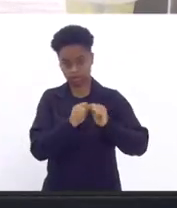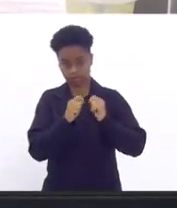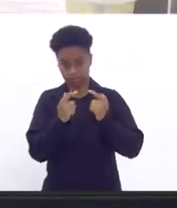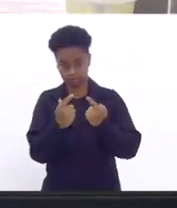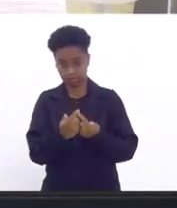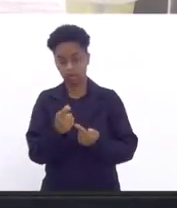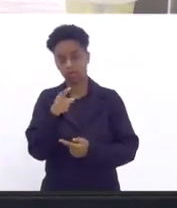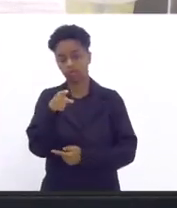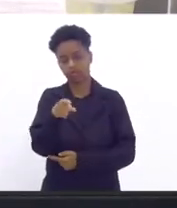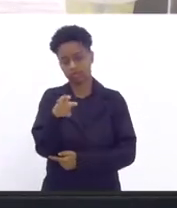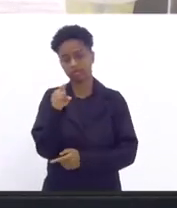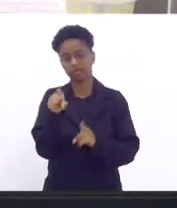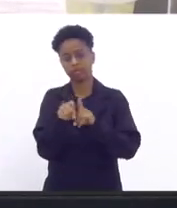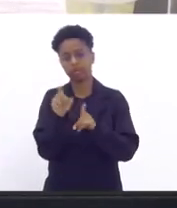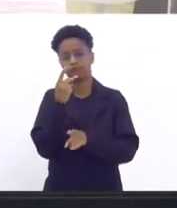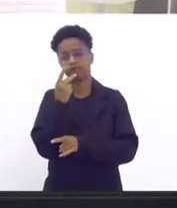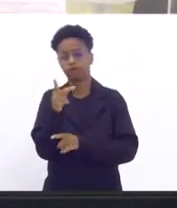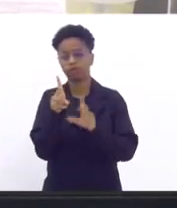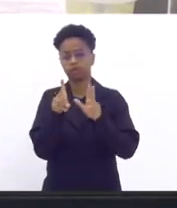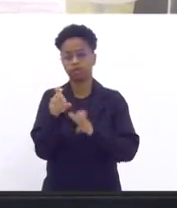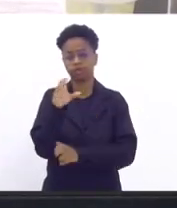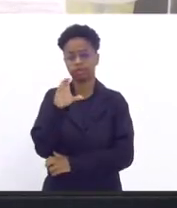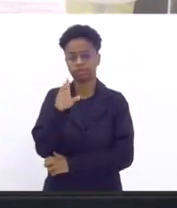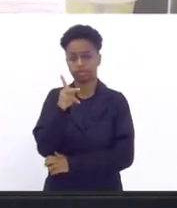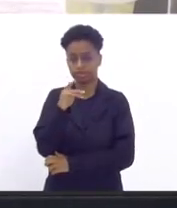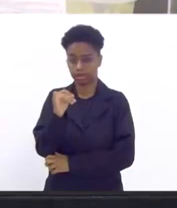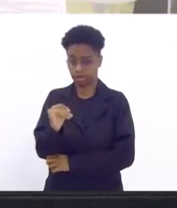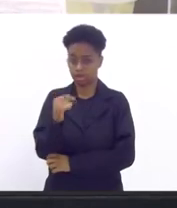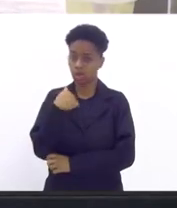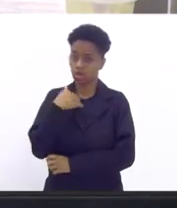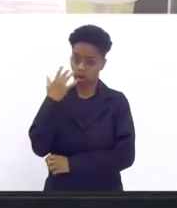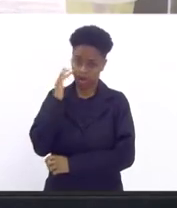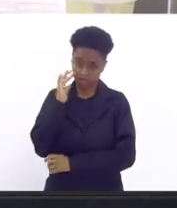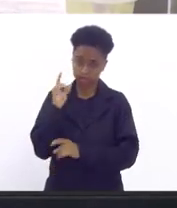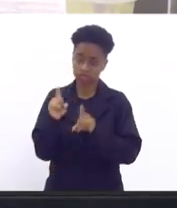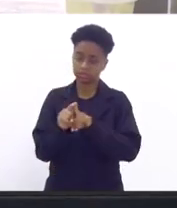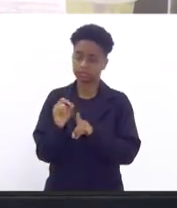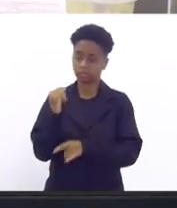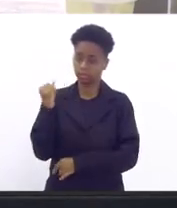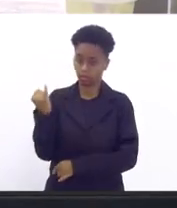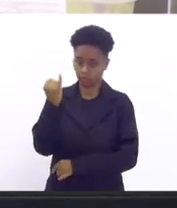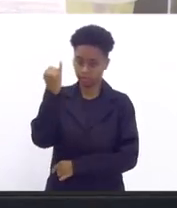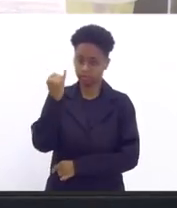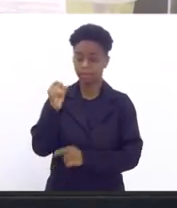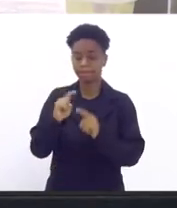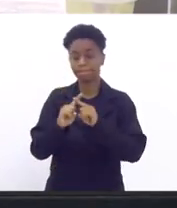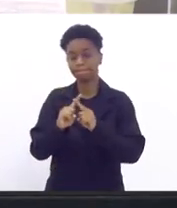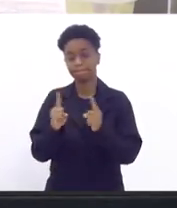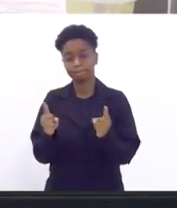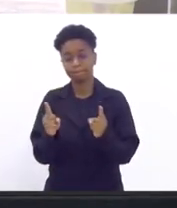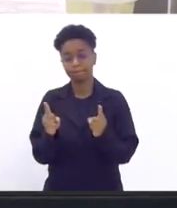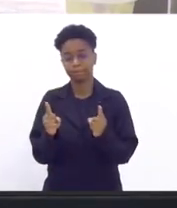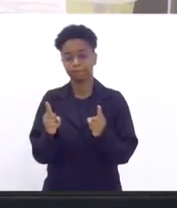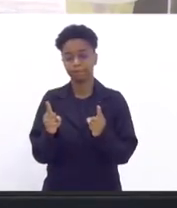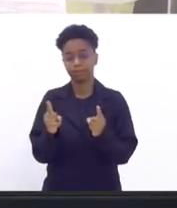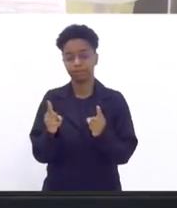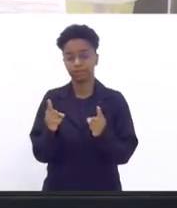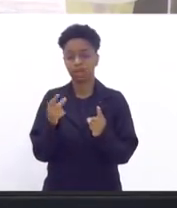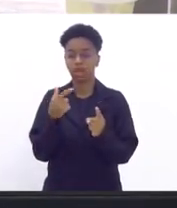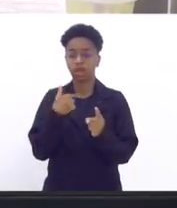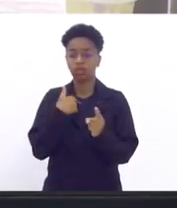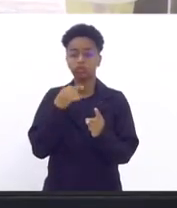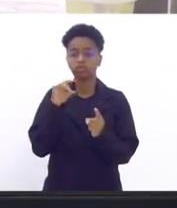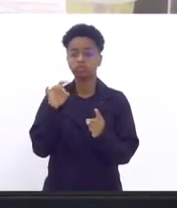vossa excelência aí também colocou a questão da CPI que eu acho também considera importante mas eu queria só uma questão de